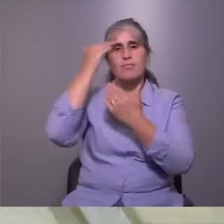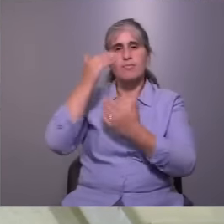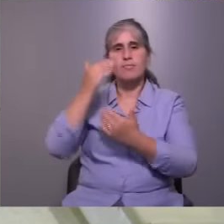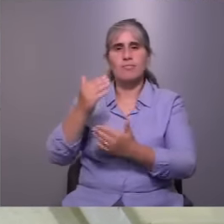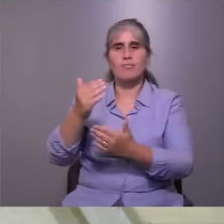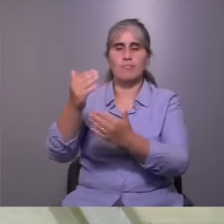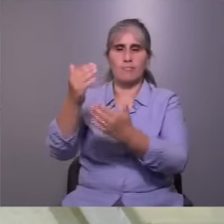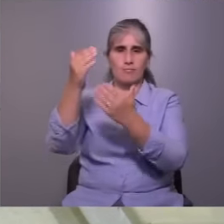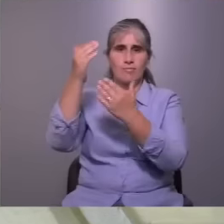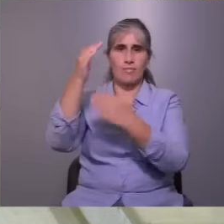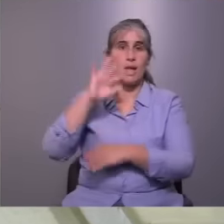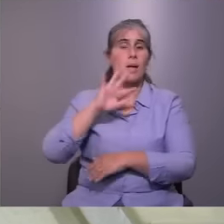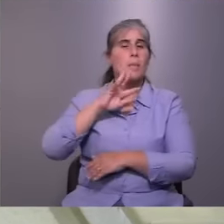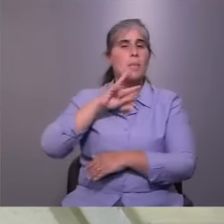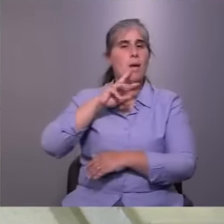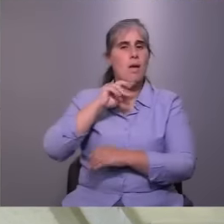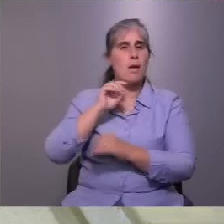mar,